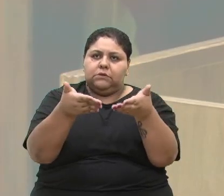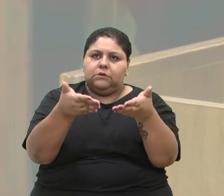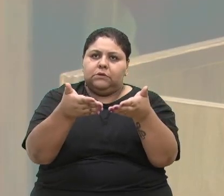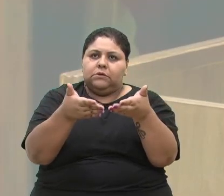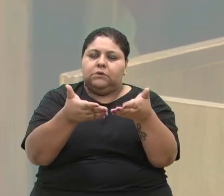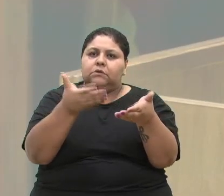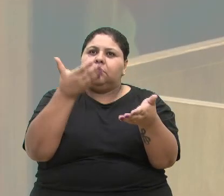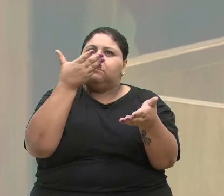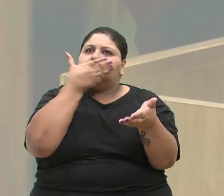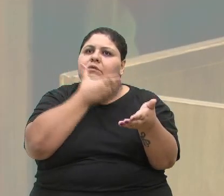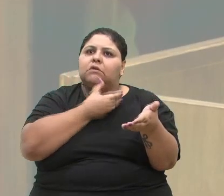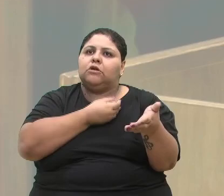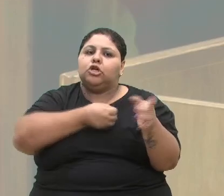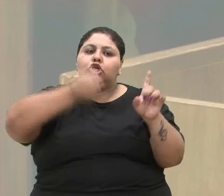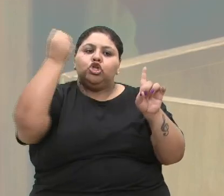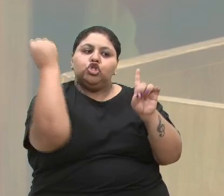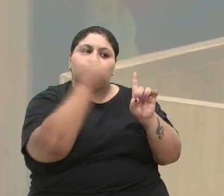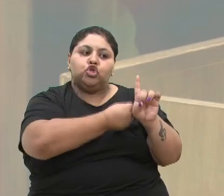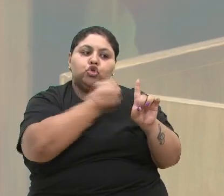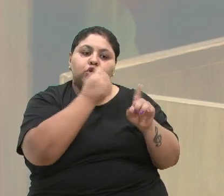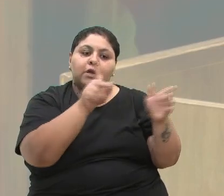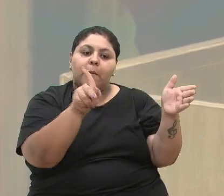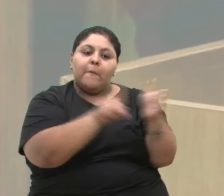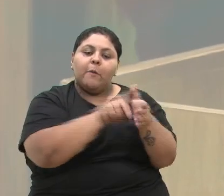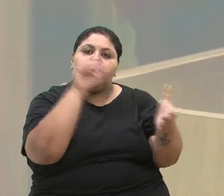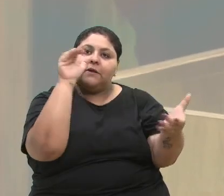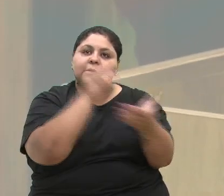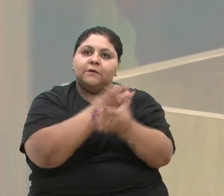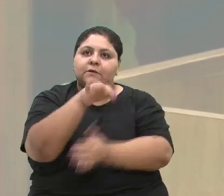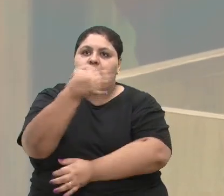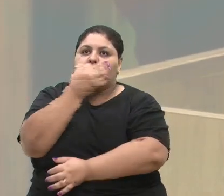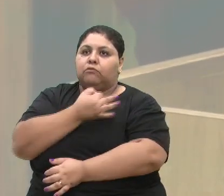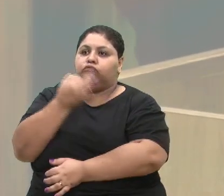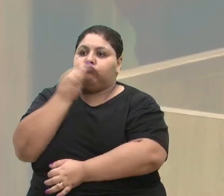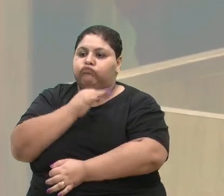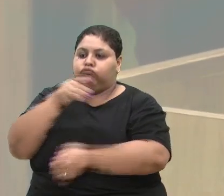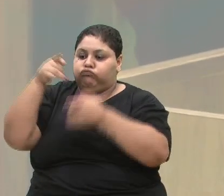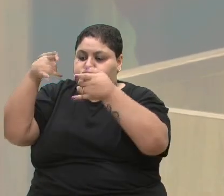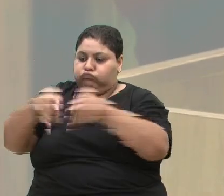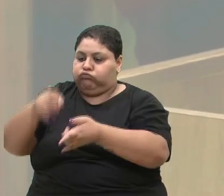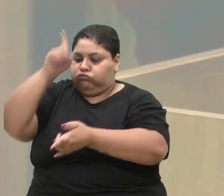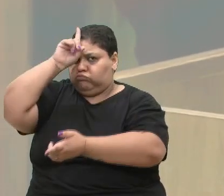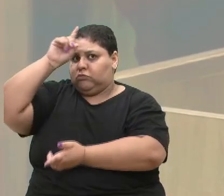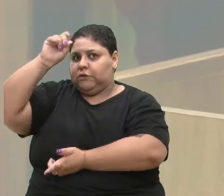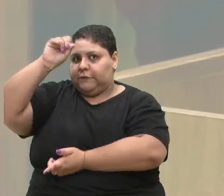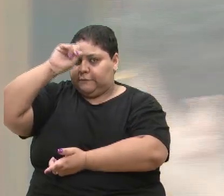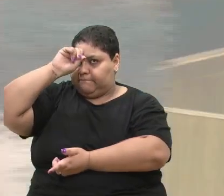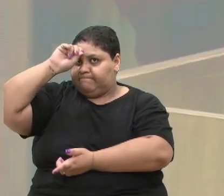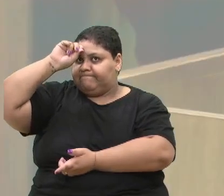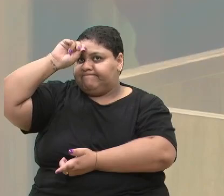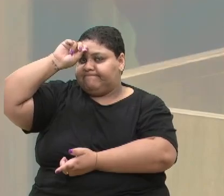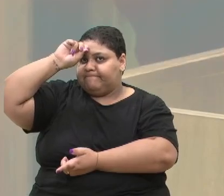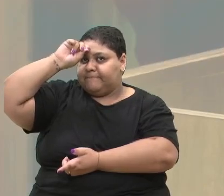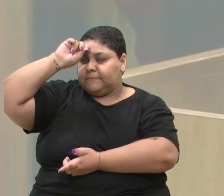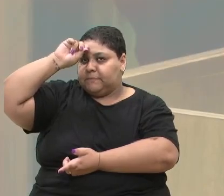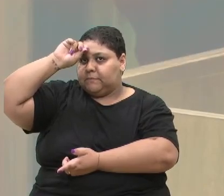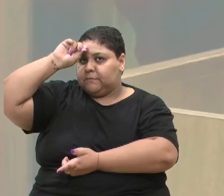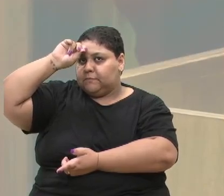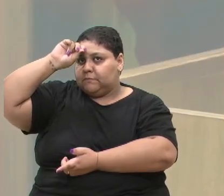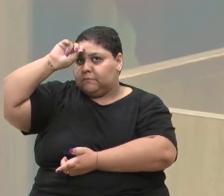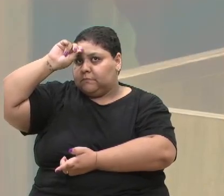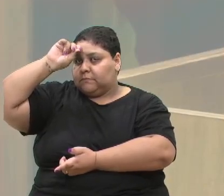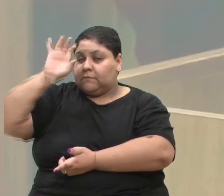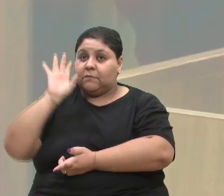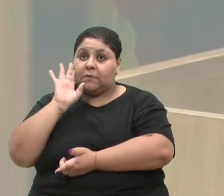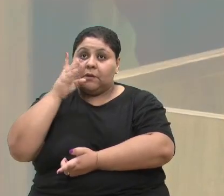homem leva a surra da própria companheira em Caxias do Sul, foi hospitalizado, tá? Foi hospitalizado. O episódio